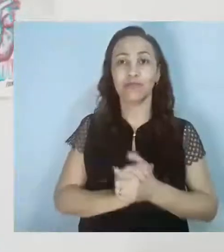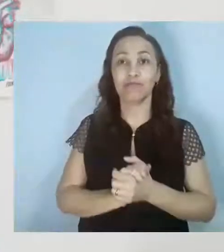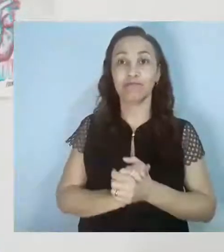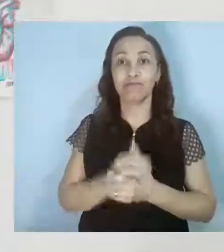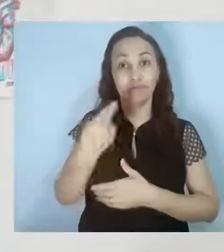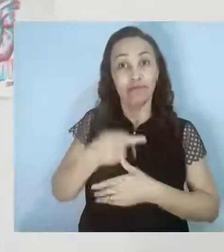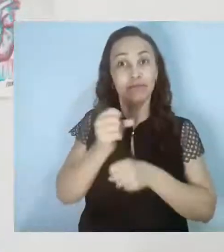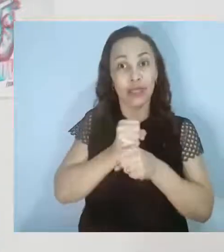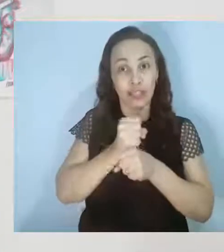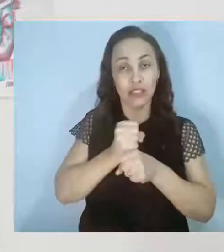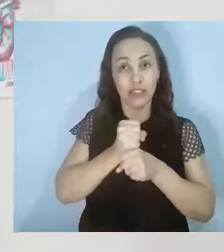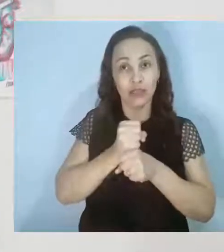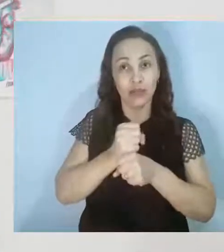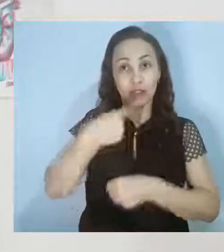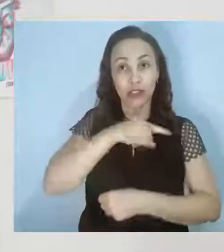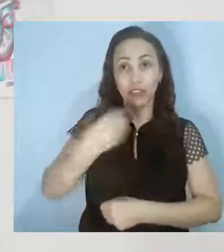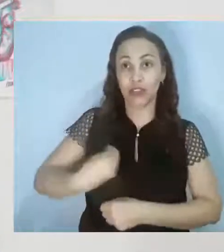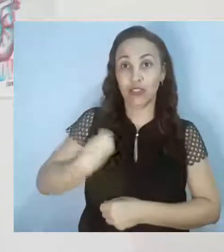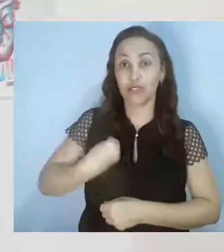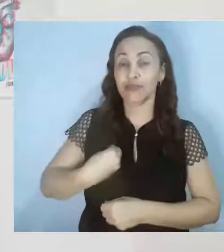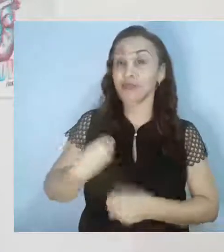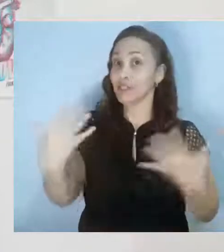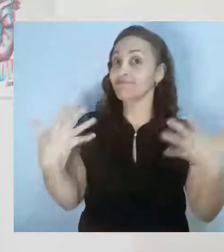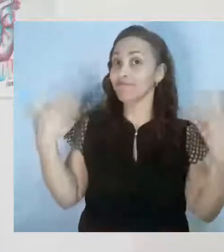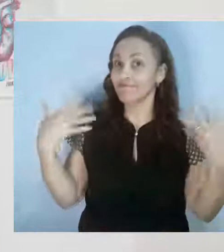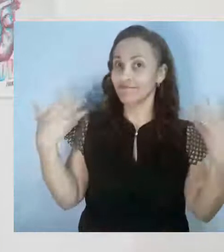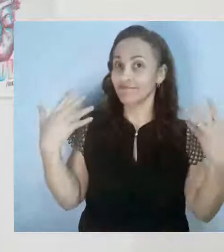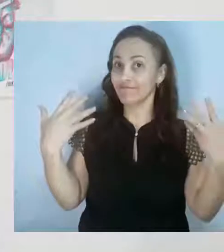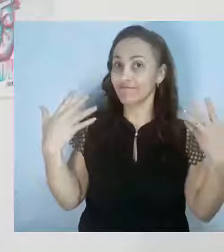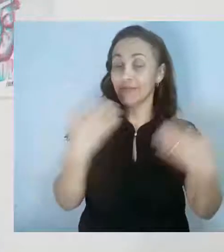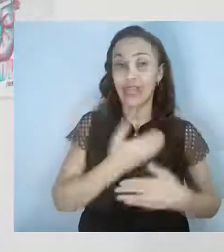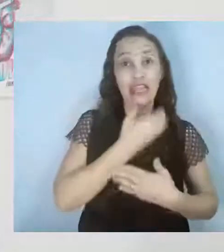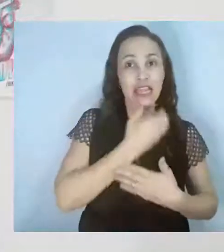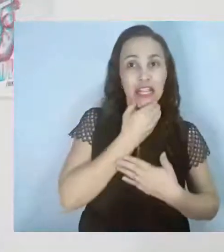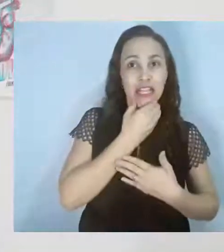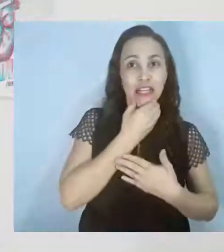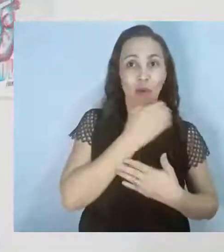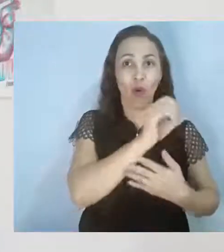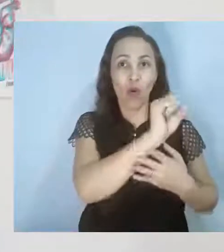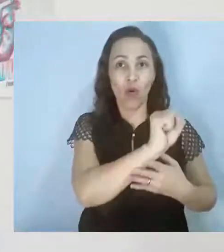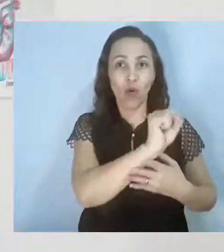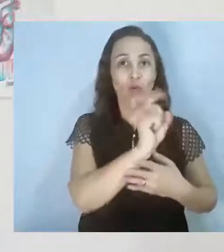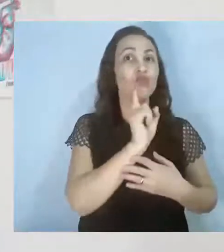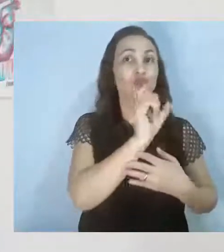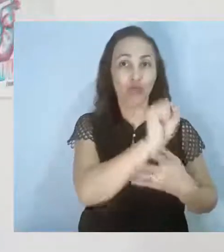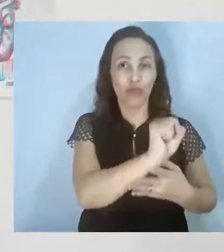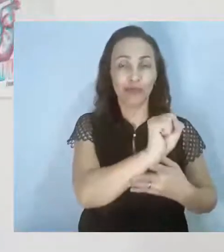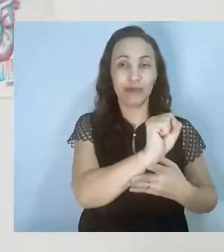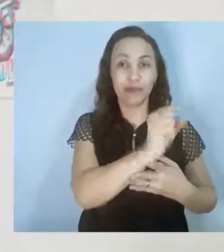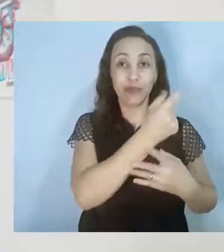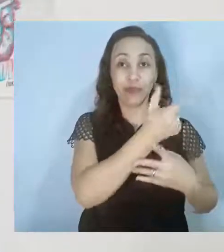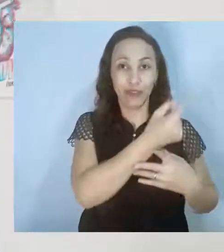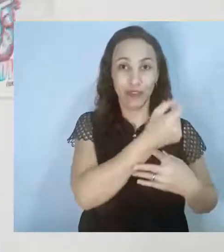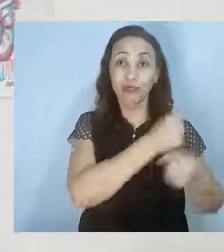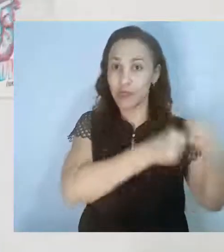ano nós estamos vivendo uma grande alegria, porque em dezembro, no dia 8 de dezembro de 2020, né, do ano